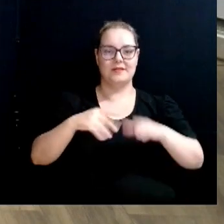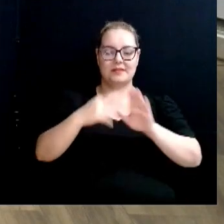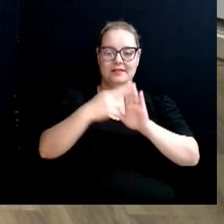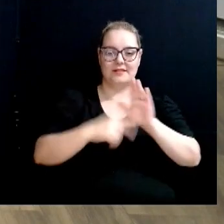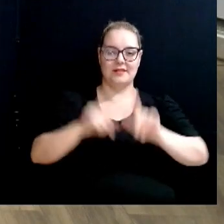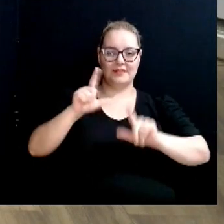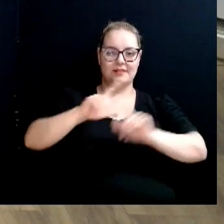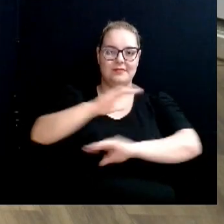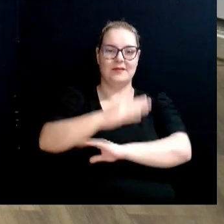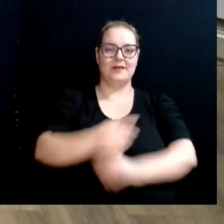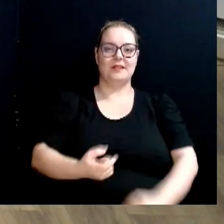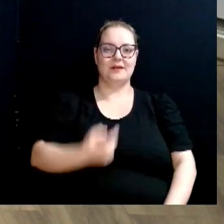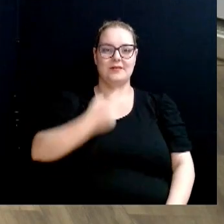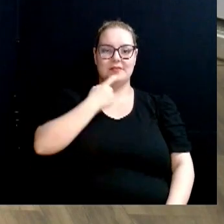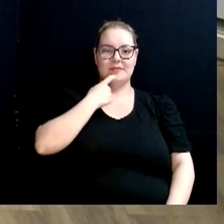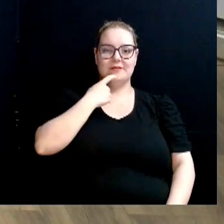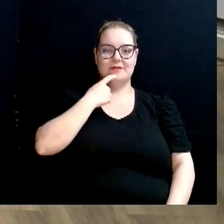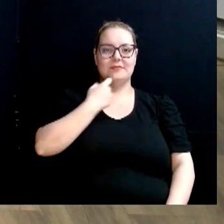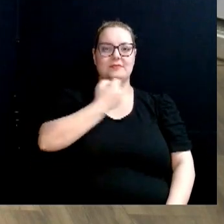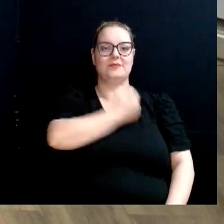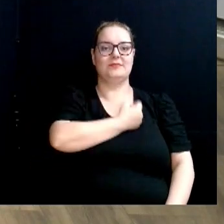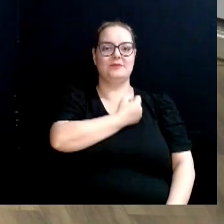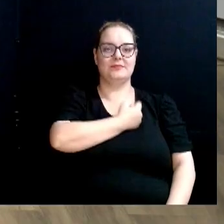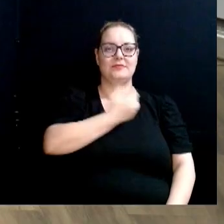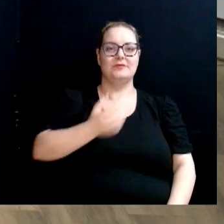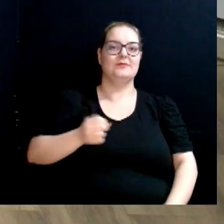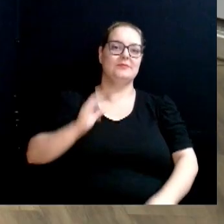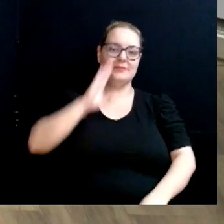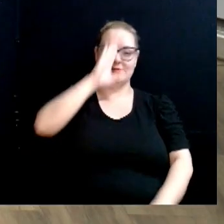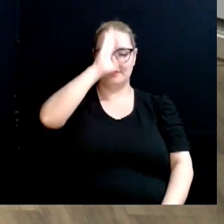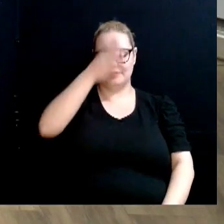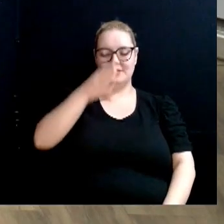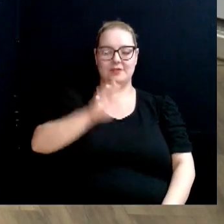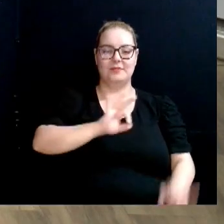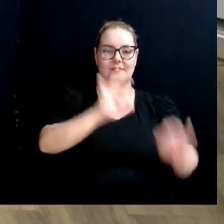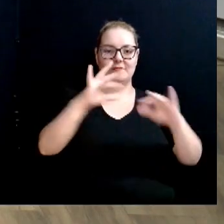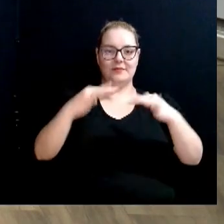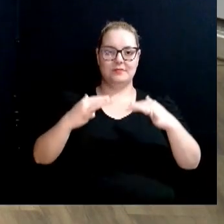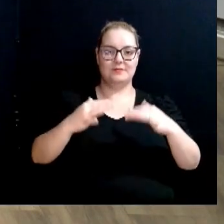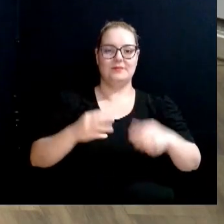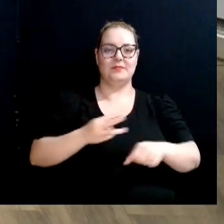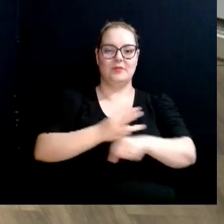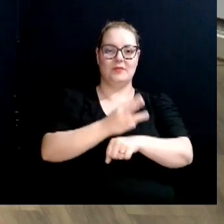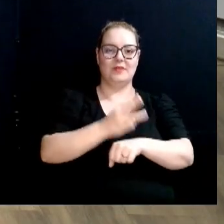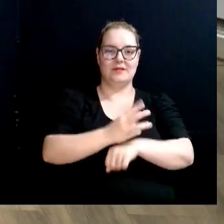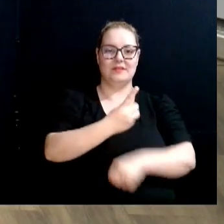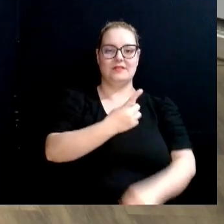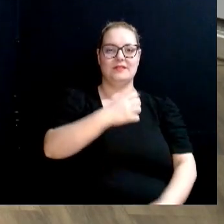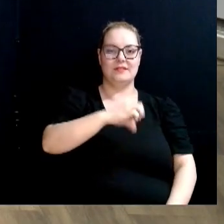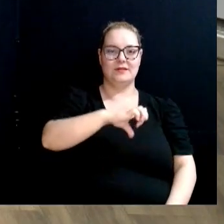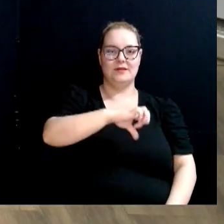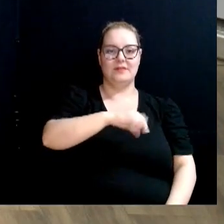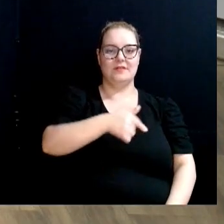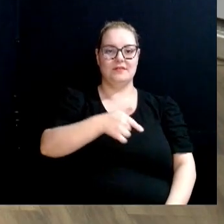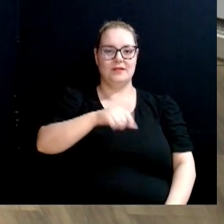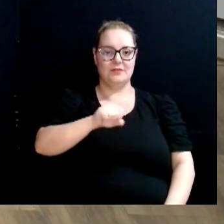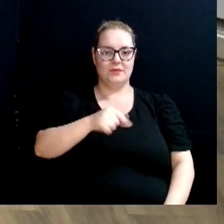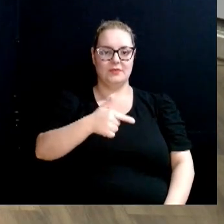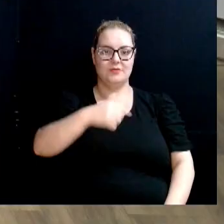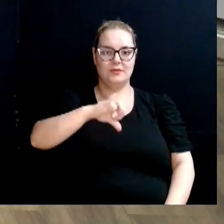Campinas, através do nosso canal direto com o telespectador. No WhatsApp 19